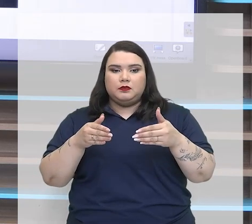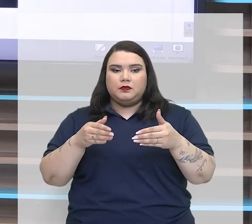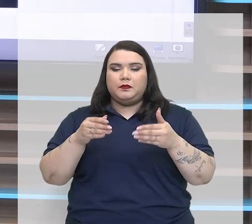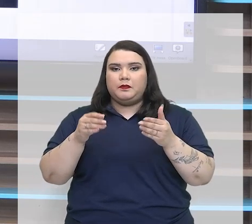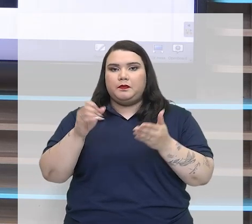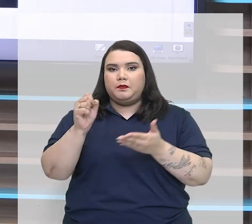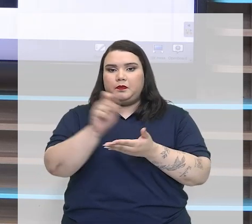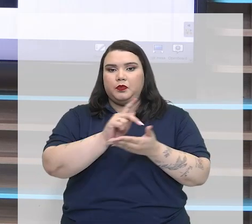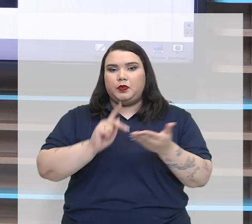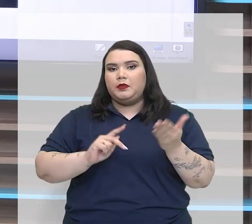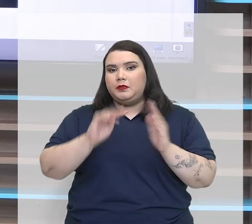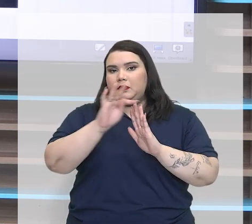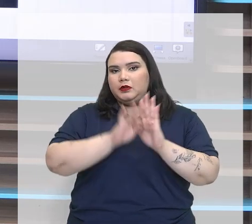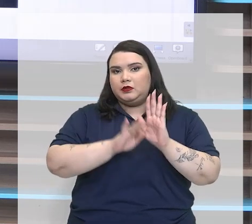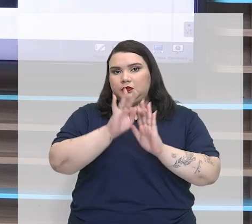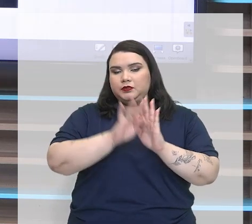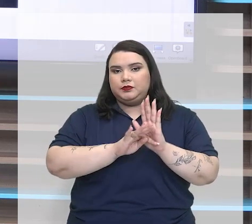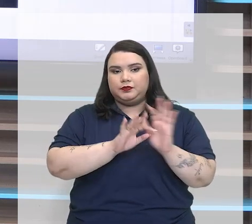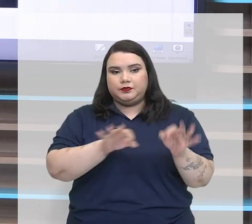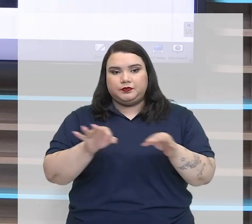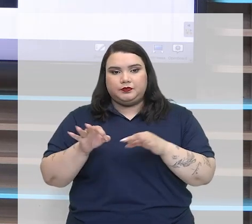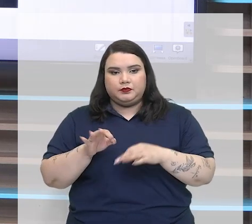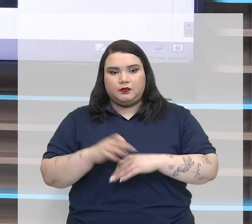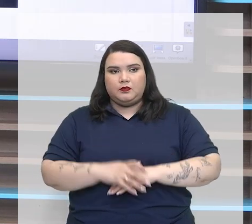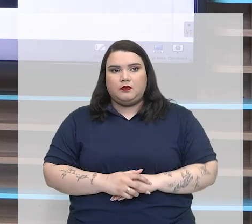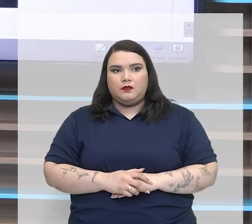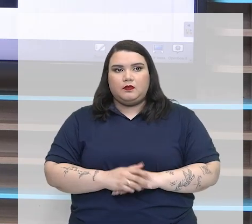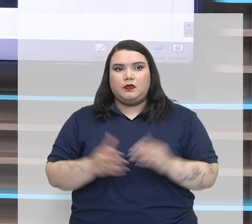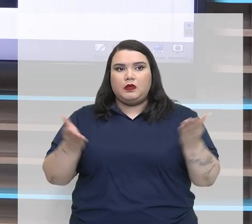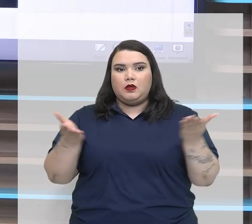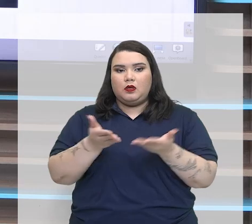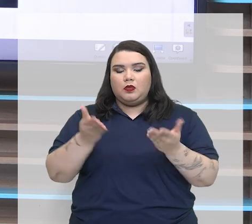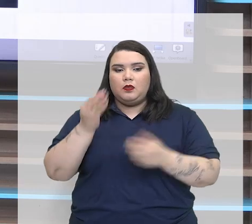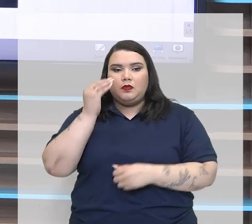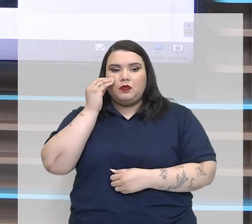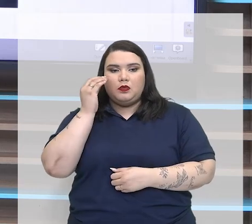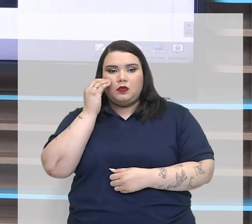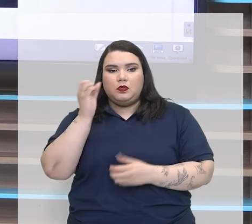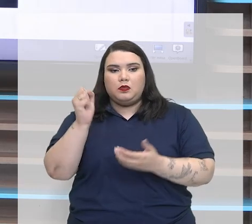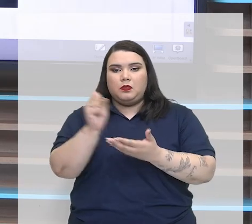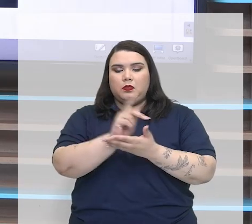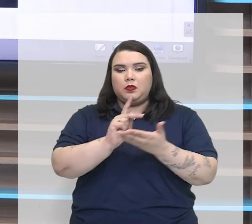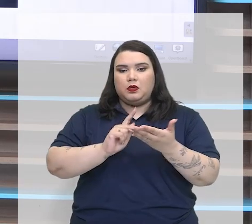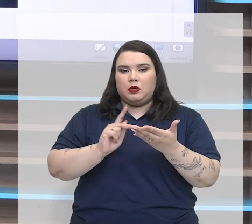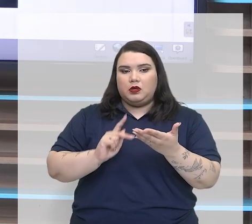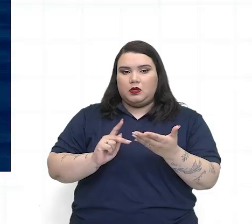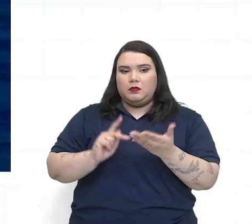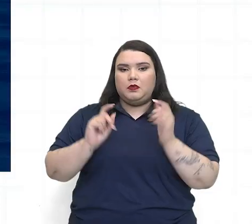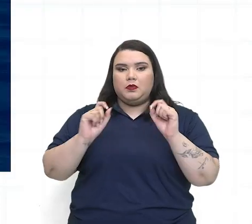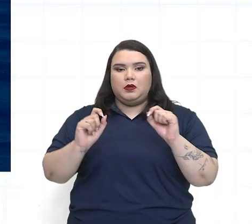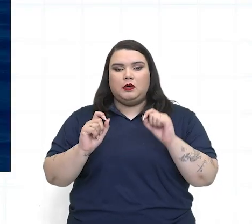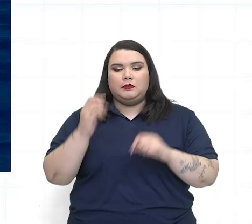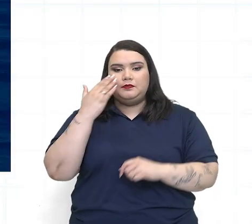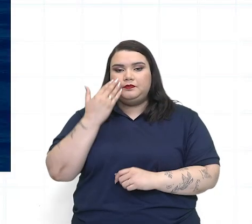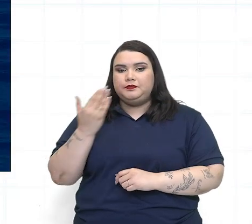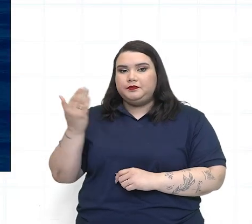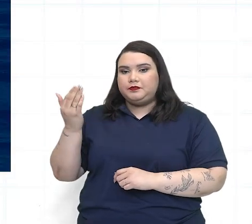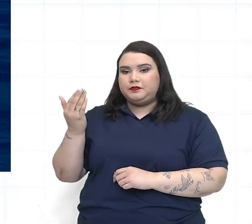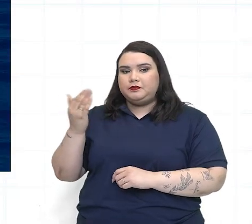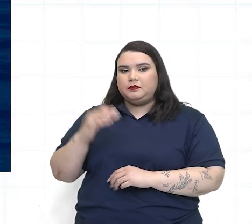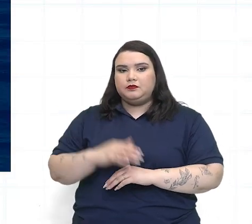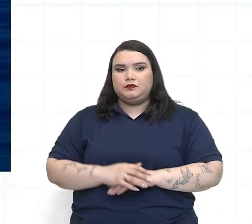no poema, no texto, né? E aí a gente vai ver agora um poema chamado A Lua Foi ao Cinema. Vamos